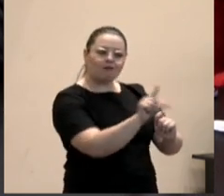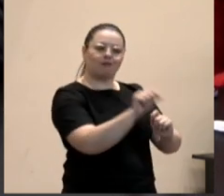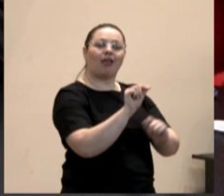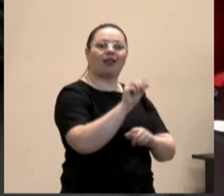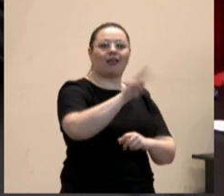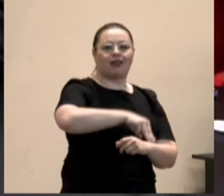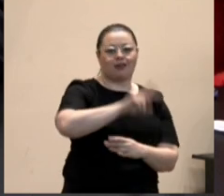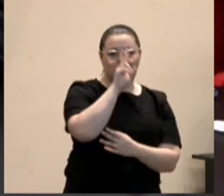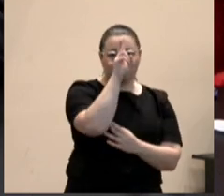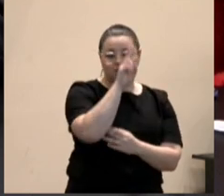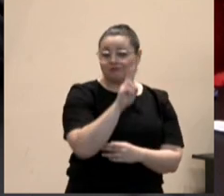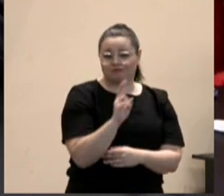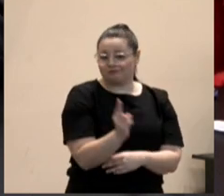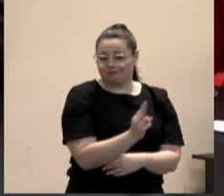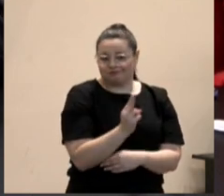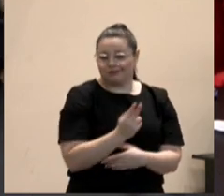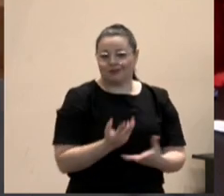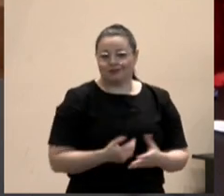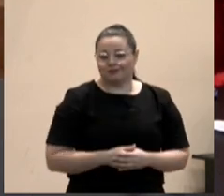gestor. Teve